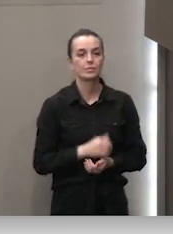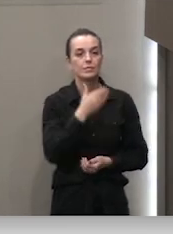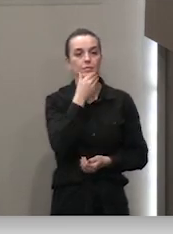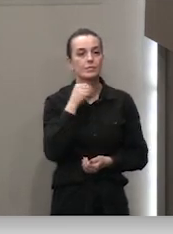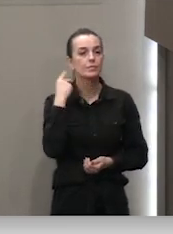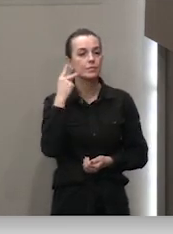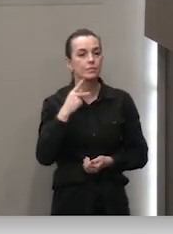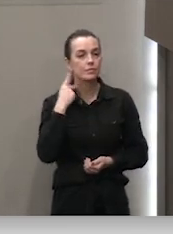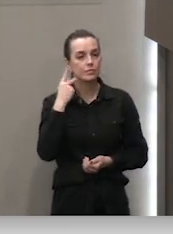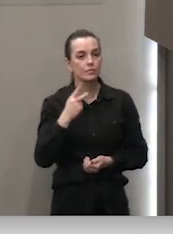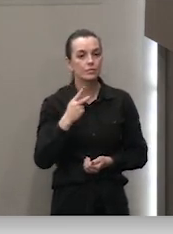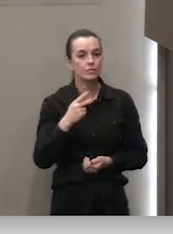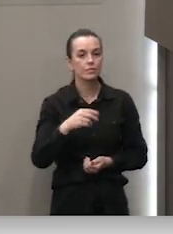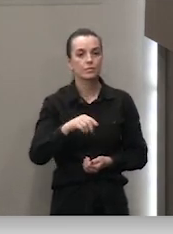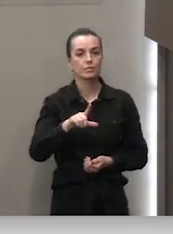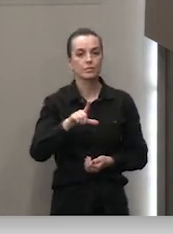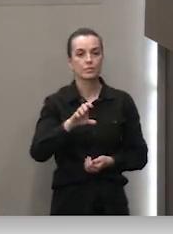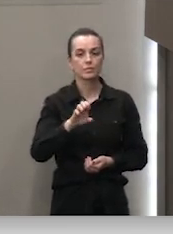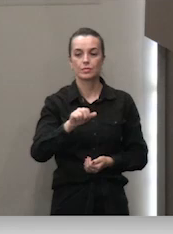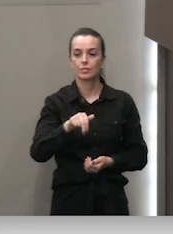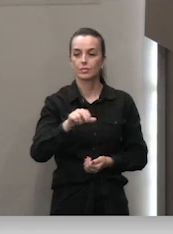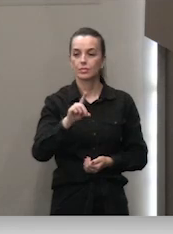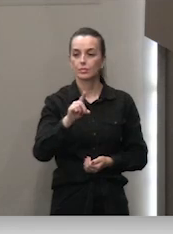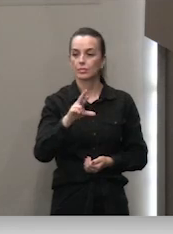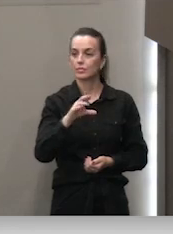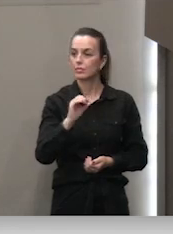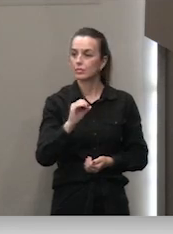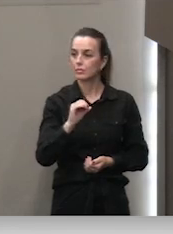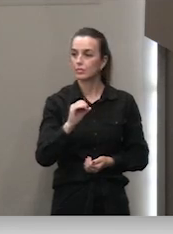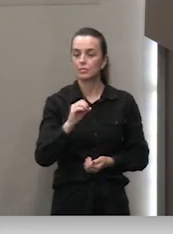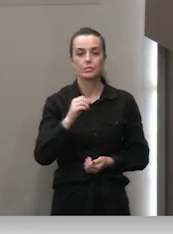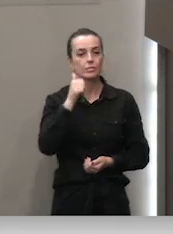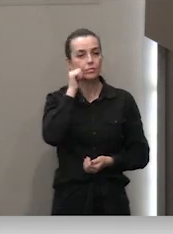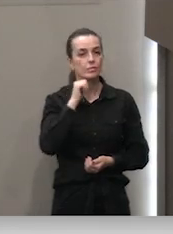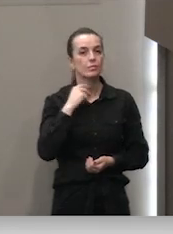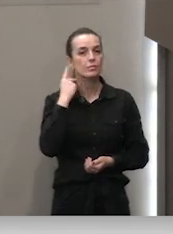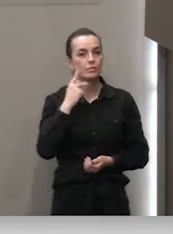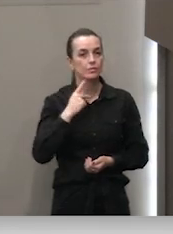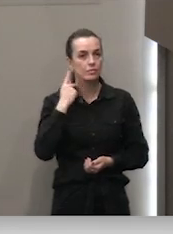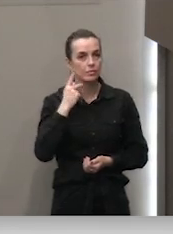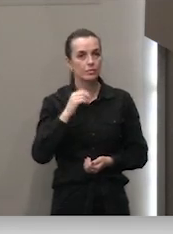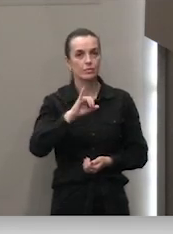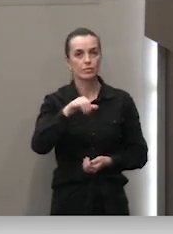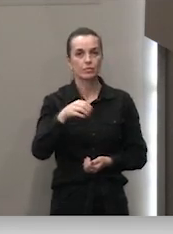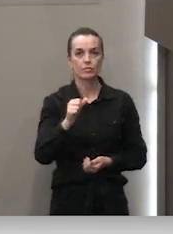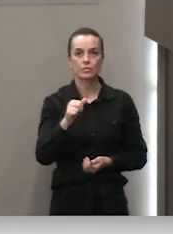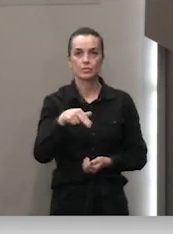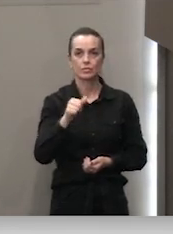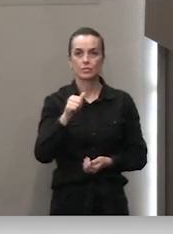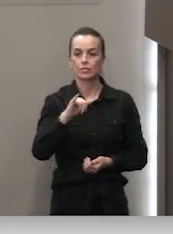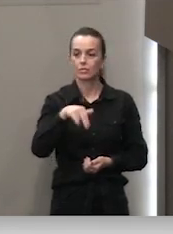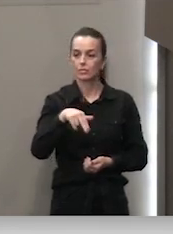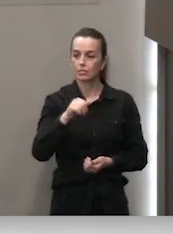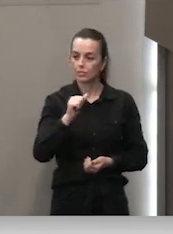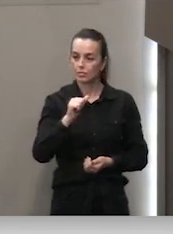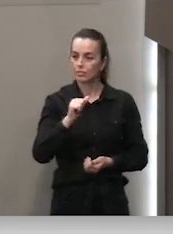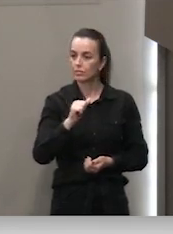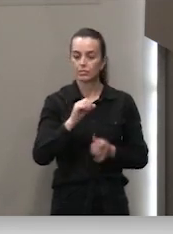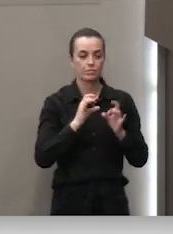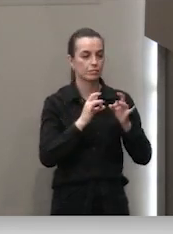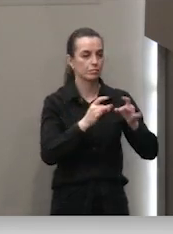Rosso. Ausente. Vereadora Janaína Leite Portela. Declina. Vereador Indiomar Vieira dos